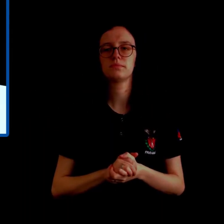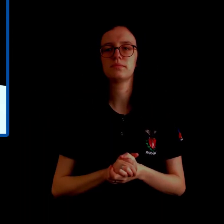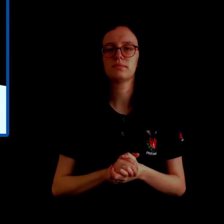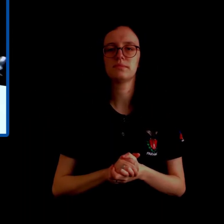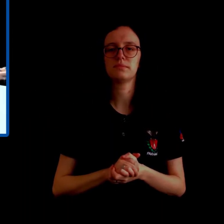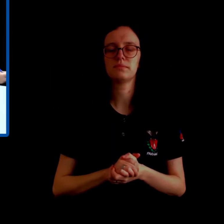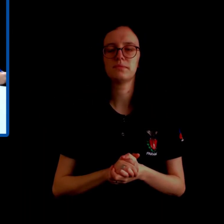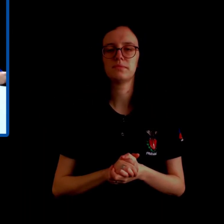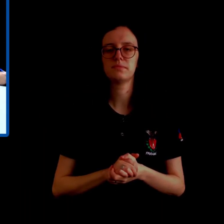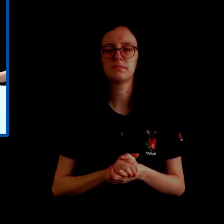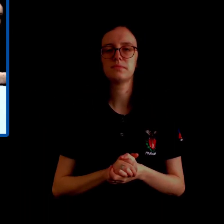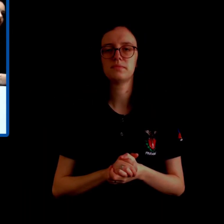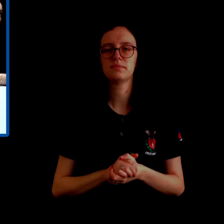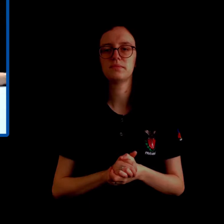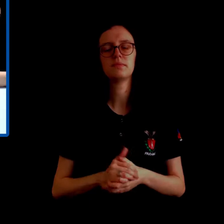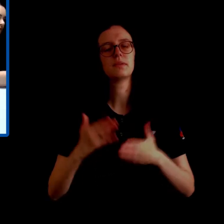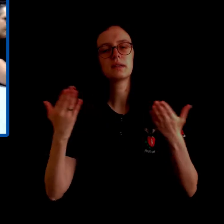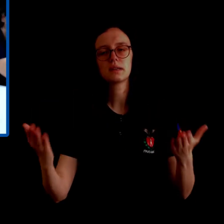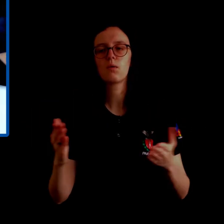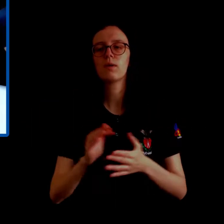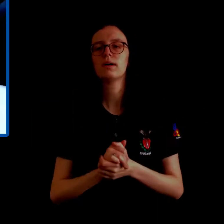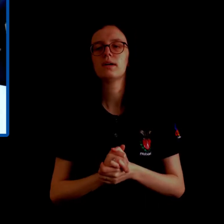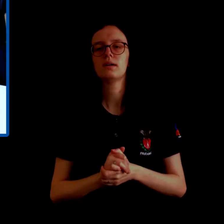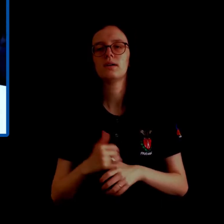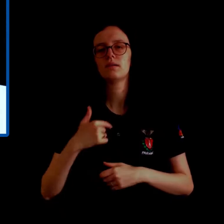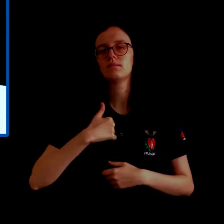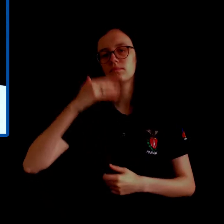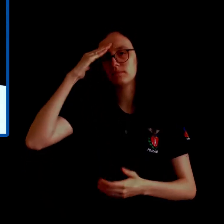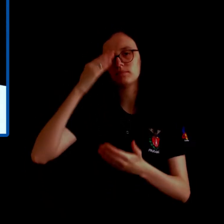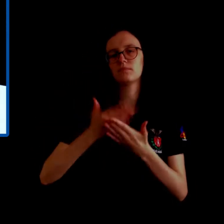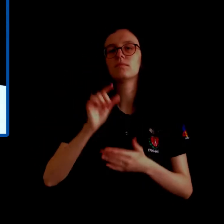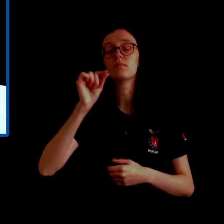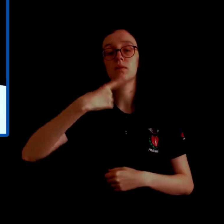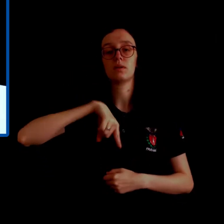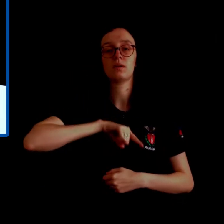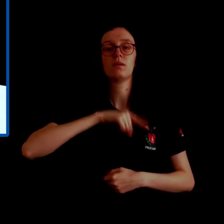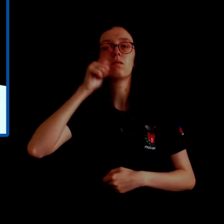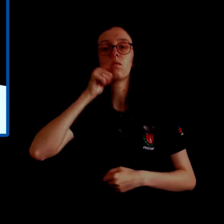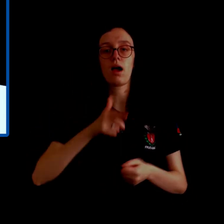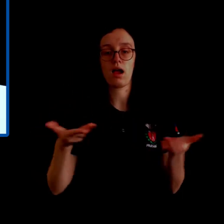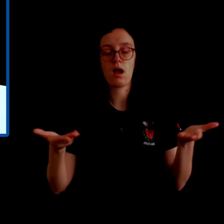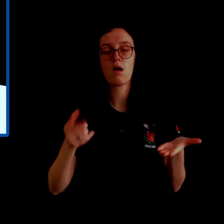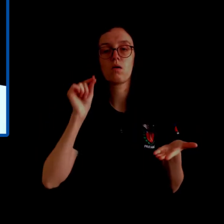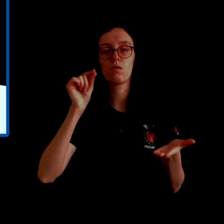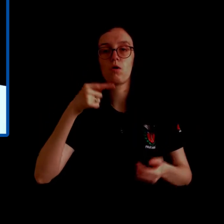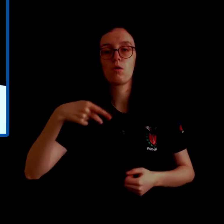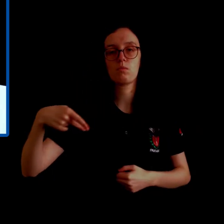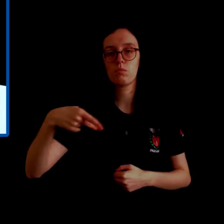Então, eu acho que aí a gente consegue, então, agora, que o professor, né, que